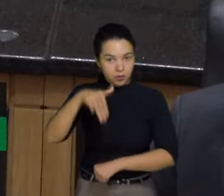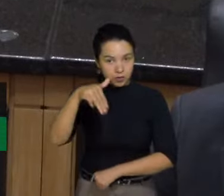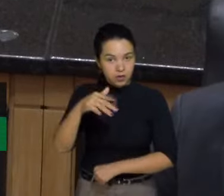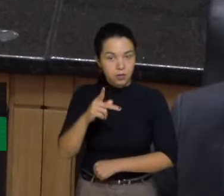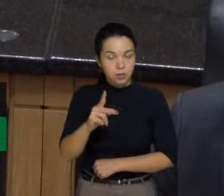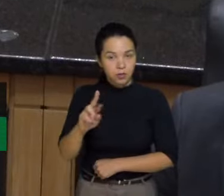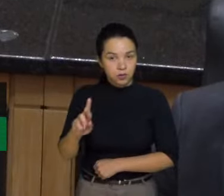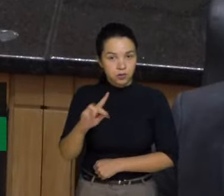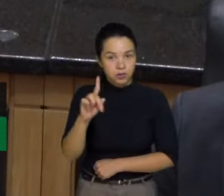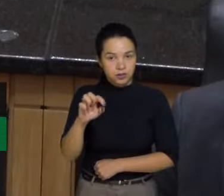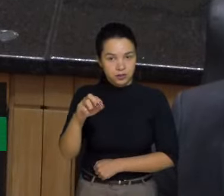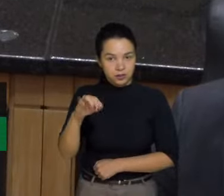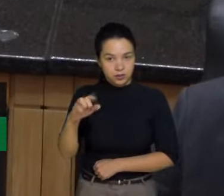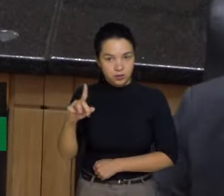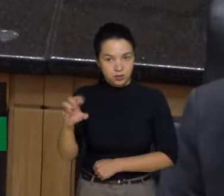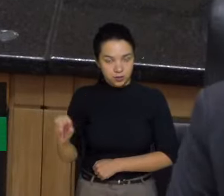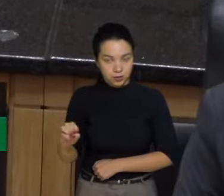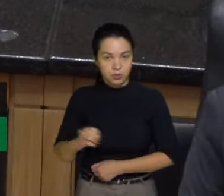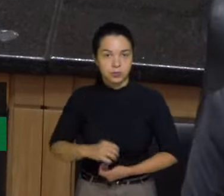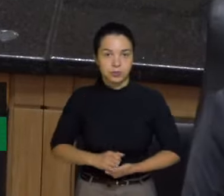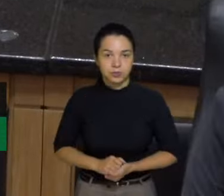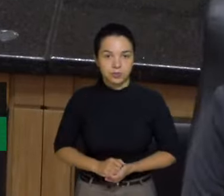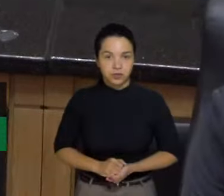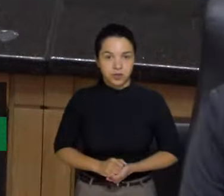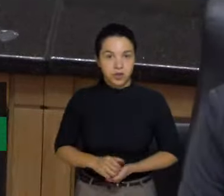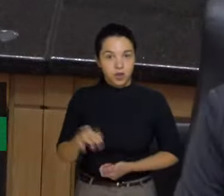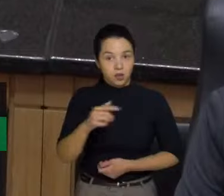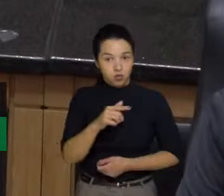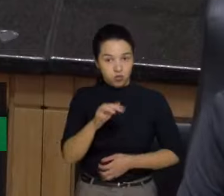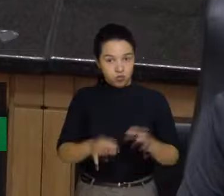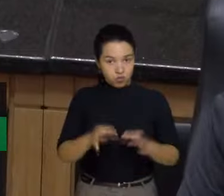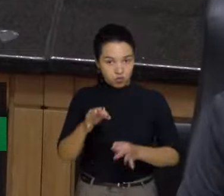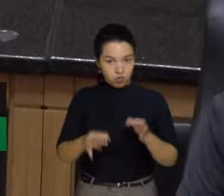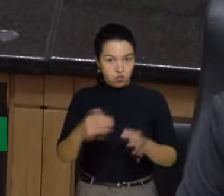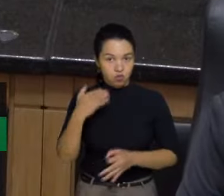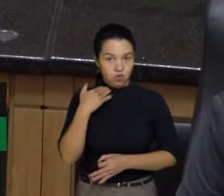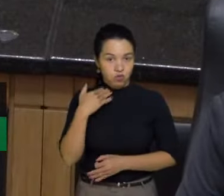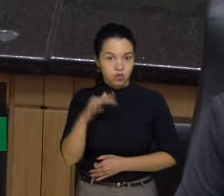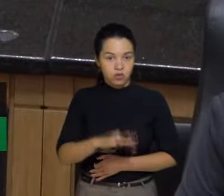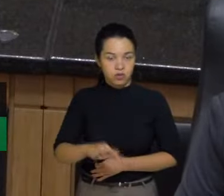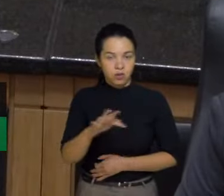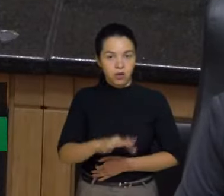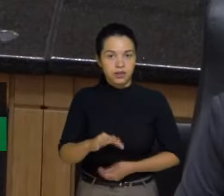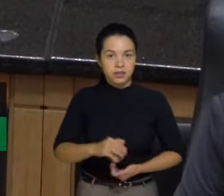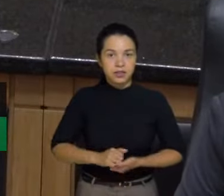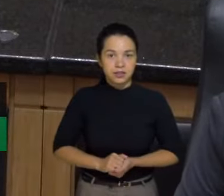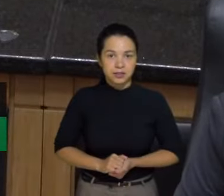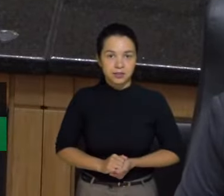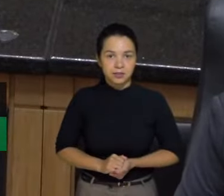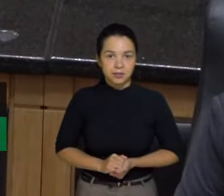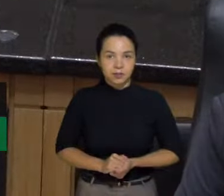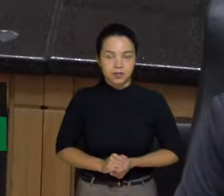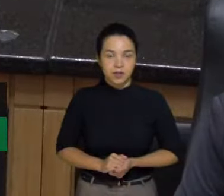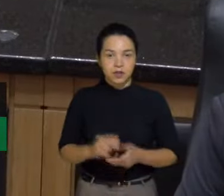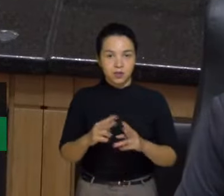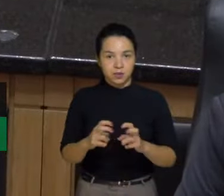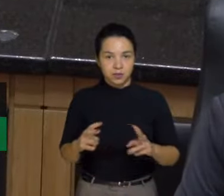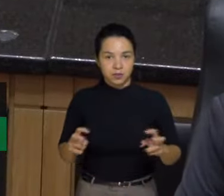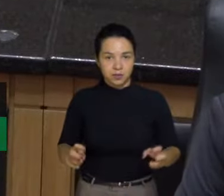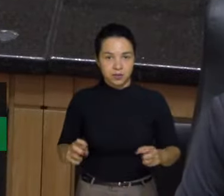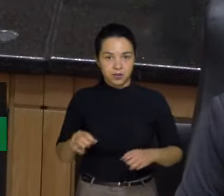Zenildo Bodnar. Professor Zenildo, que foi juiz federal aqui na circunscrição judiciária de Florianópolis, tem uma carreira